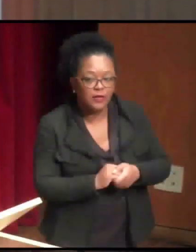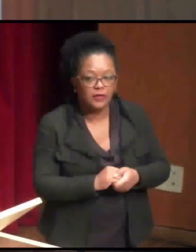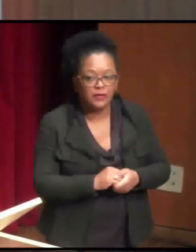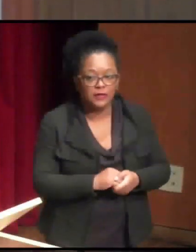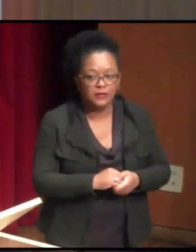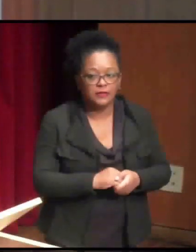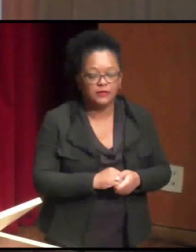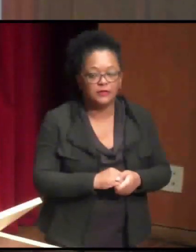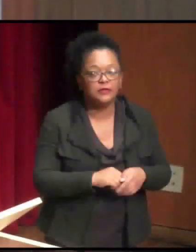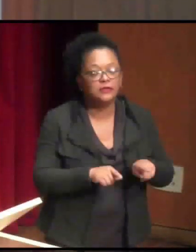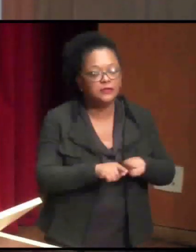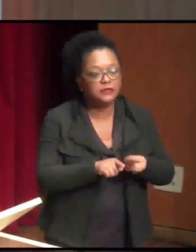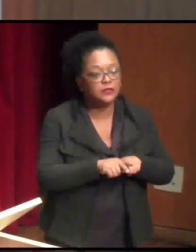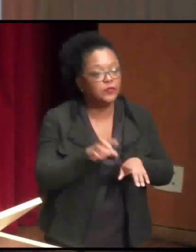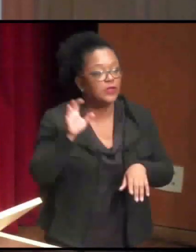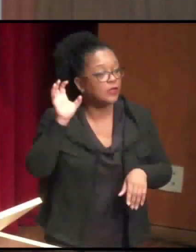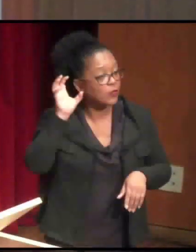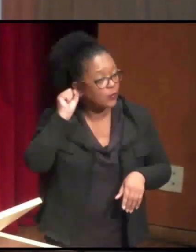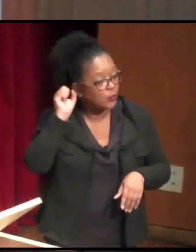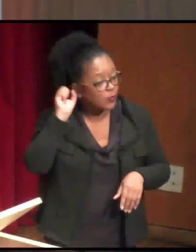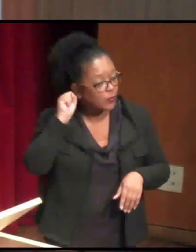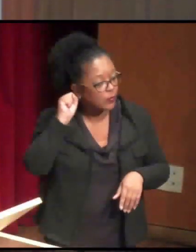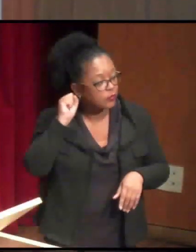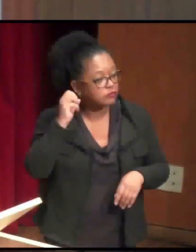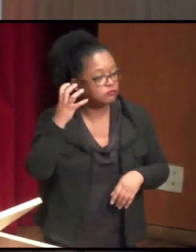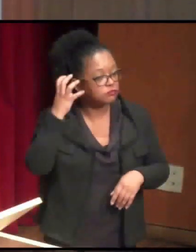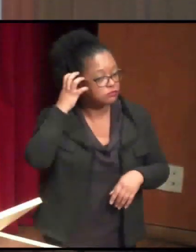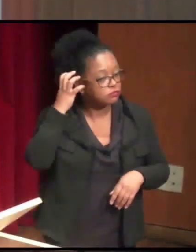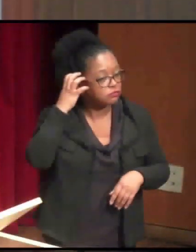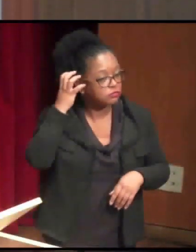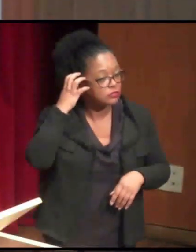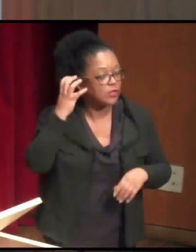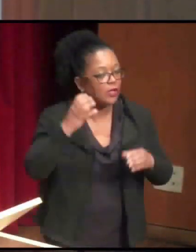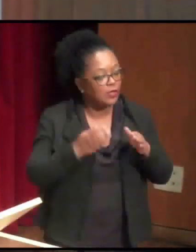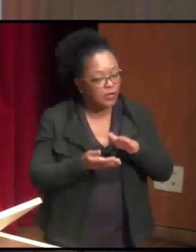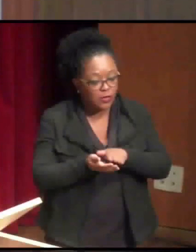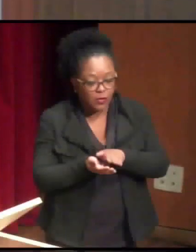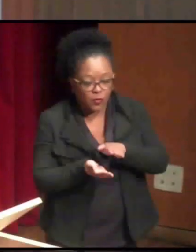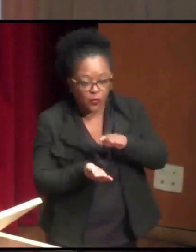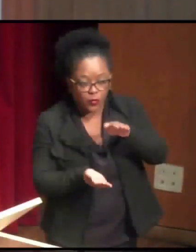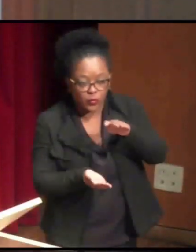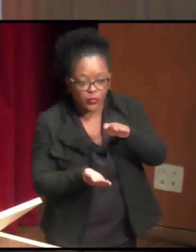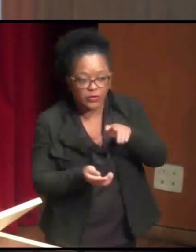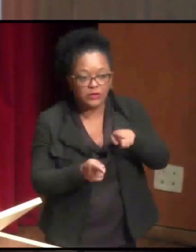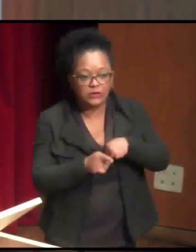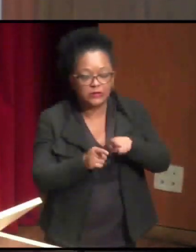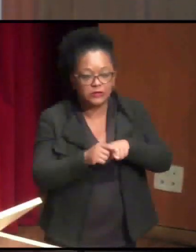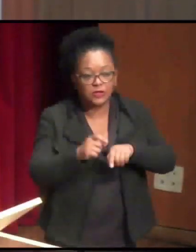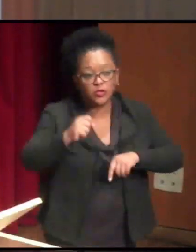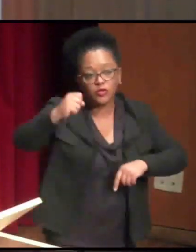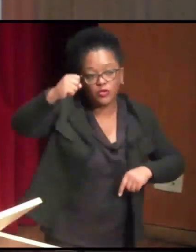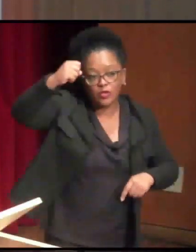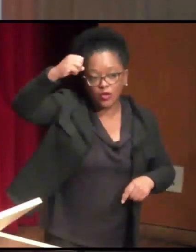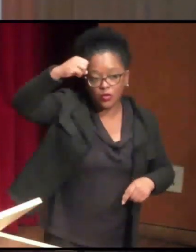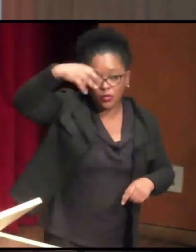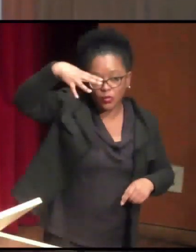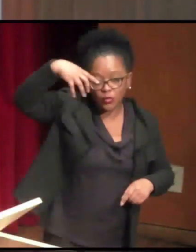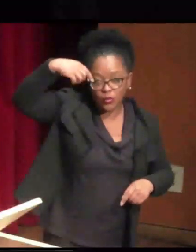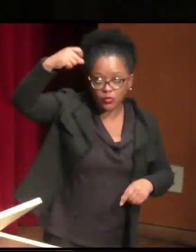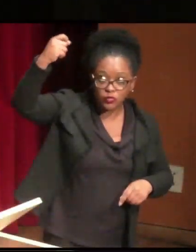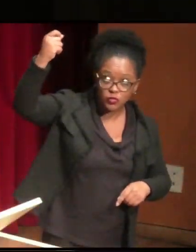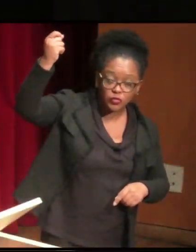Proclaimer, que é em áudio. Então, nós temos o maior, que ele funciona com energia solar, onde pode